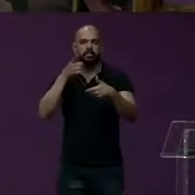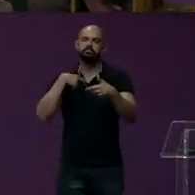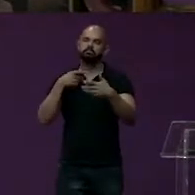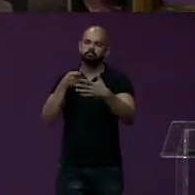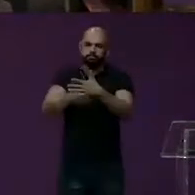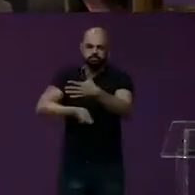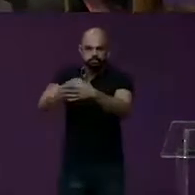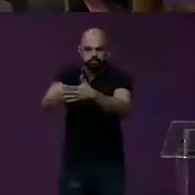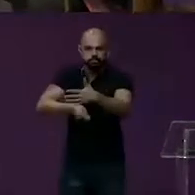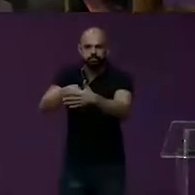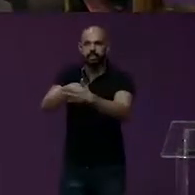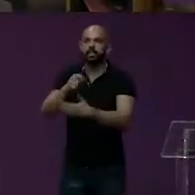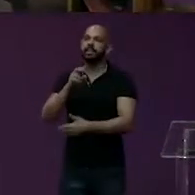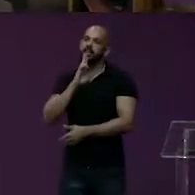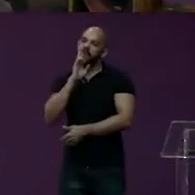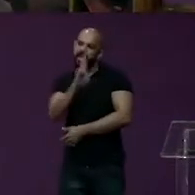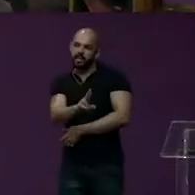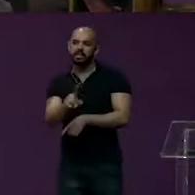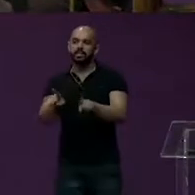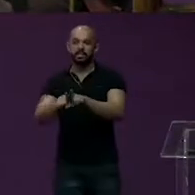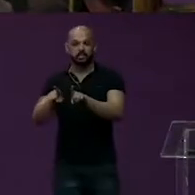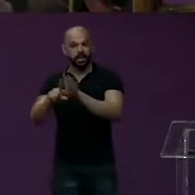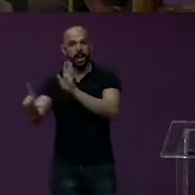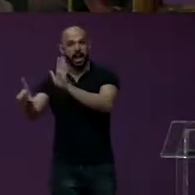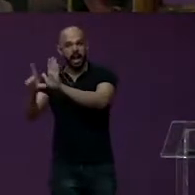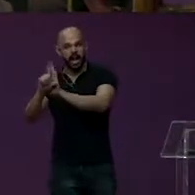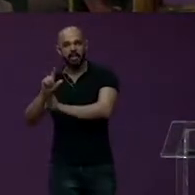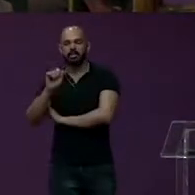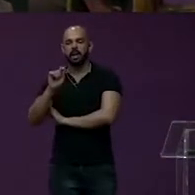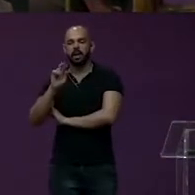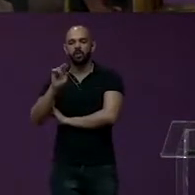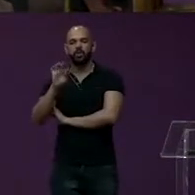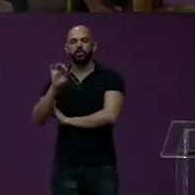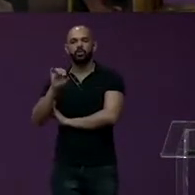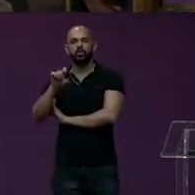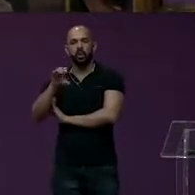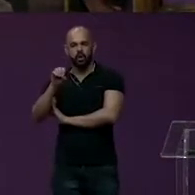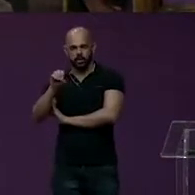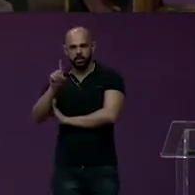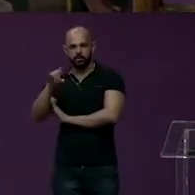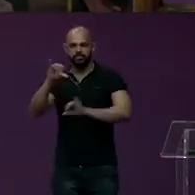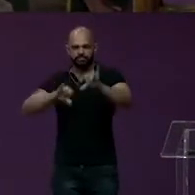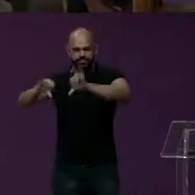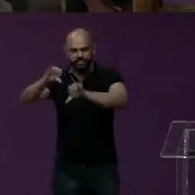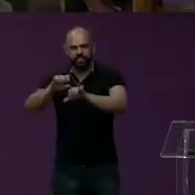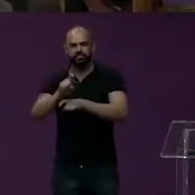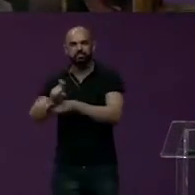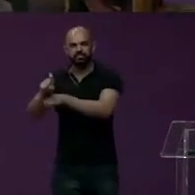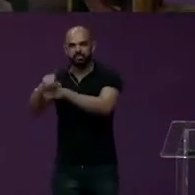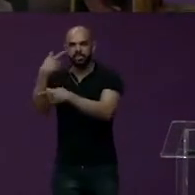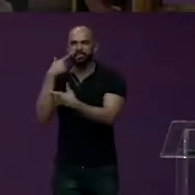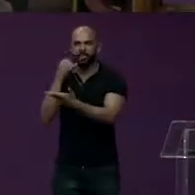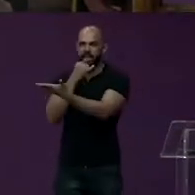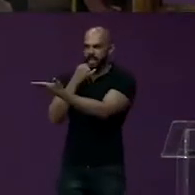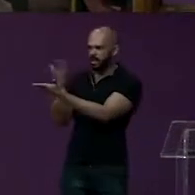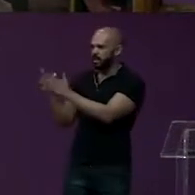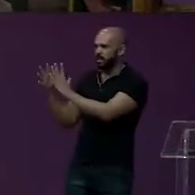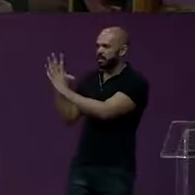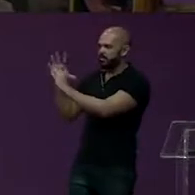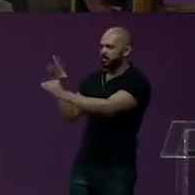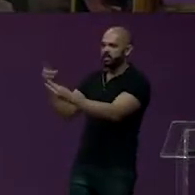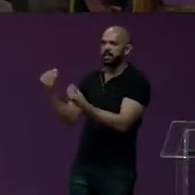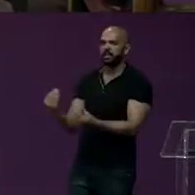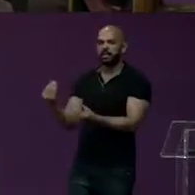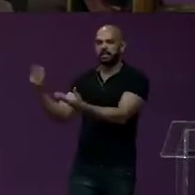sistemática. O resultado na questão da lei dos agrotóxicos né, que foi exemplificada aqui